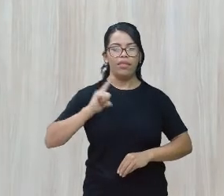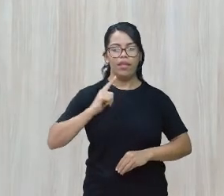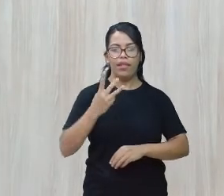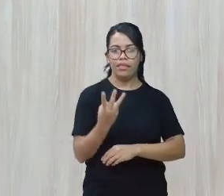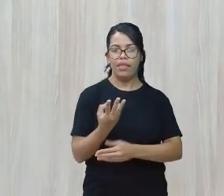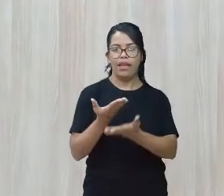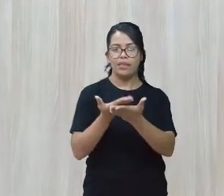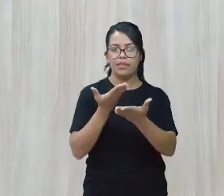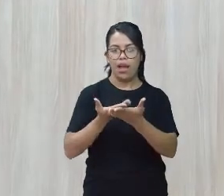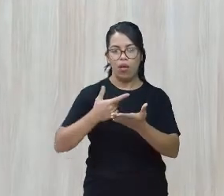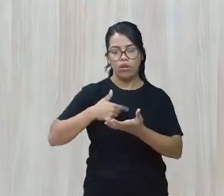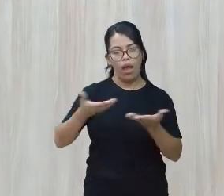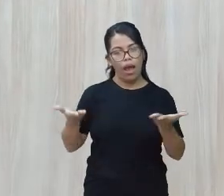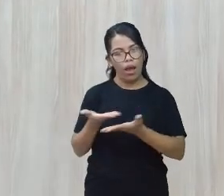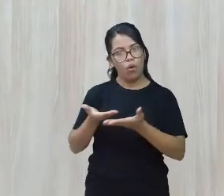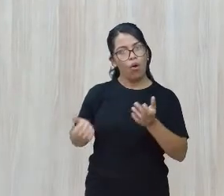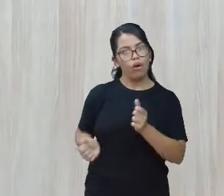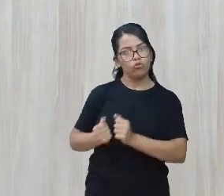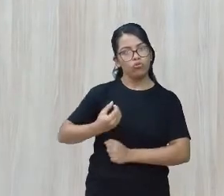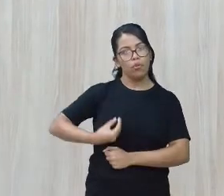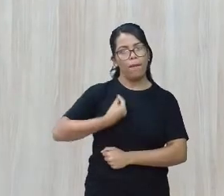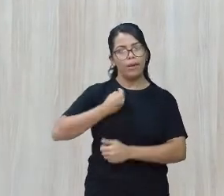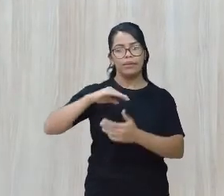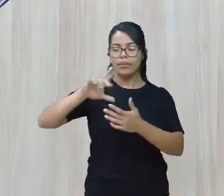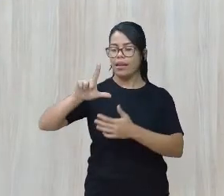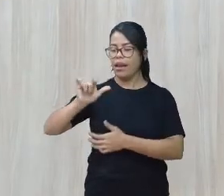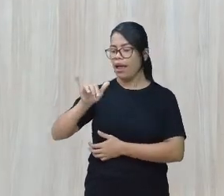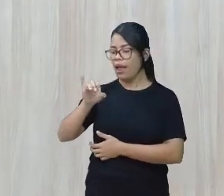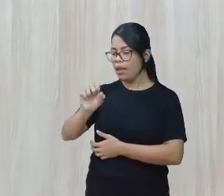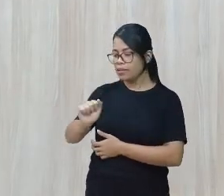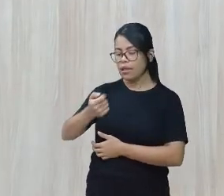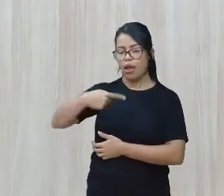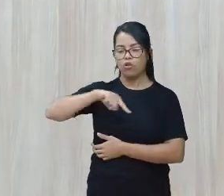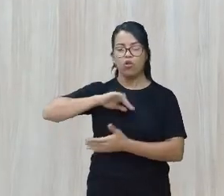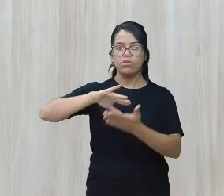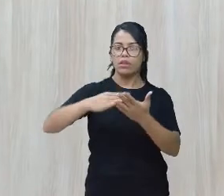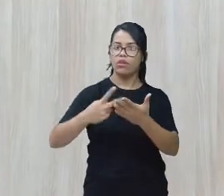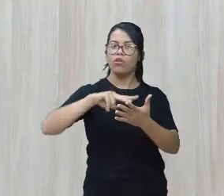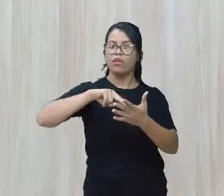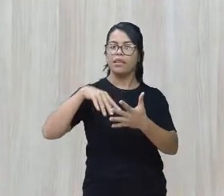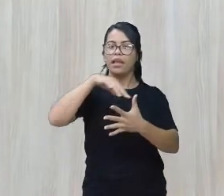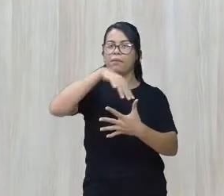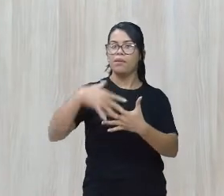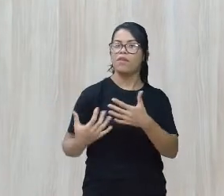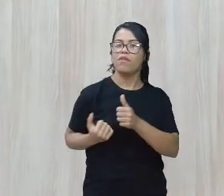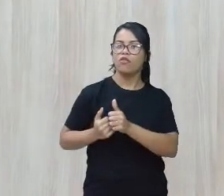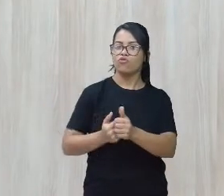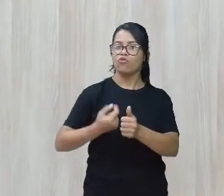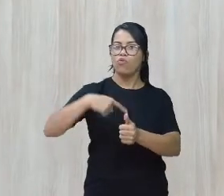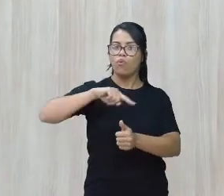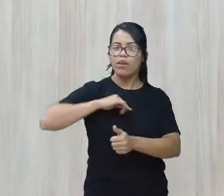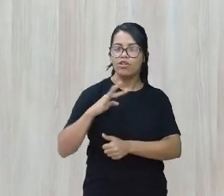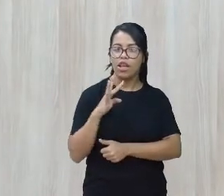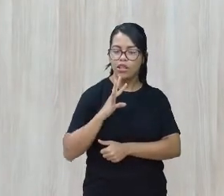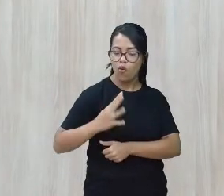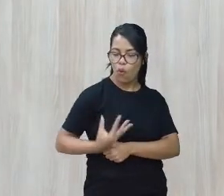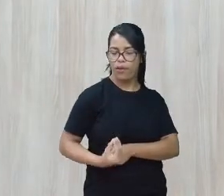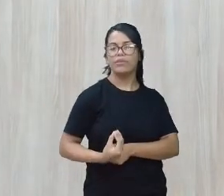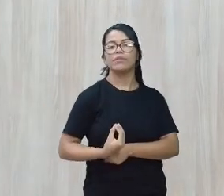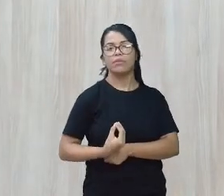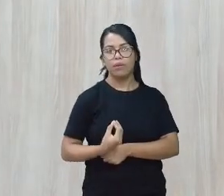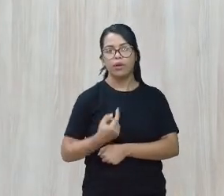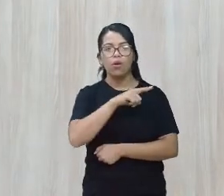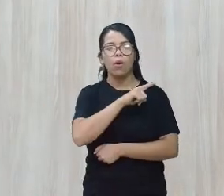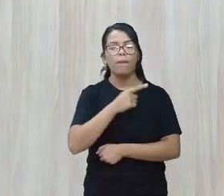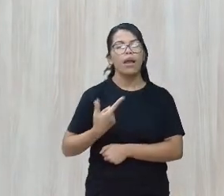Estou aqui com a presença de Laisa, nossa intérprete de Libras, que vai conosco nessa viagem do conhecimento para que